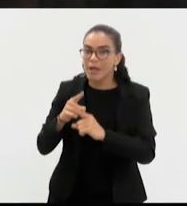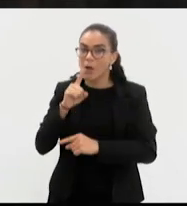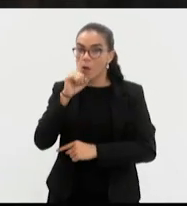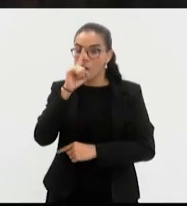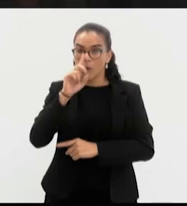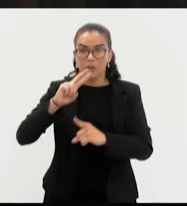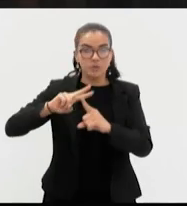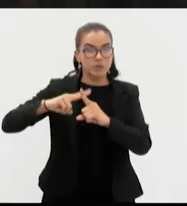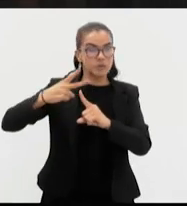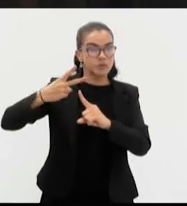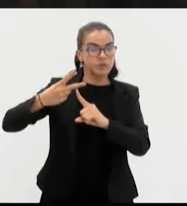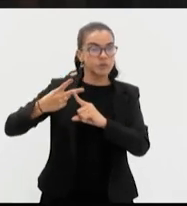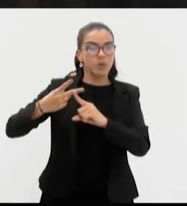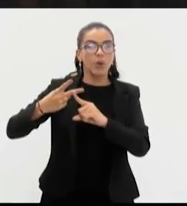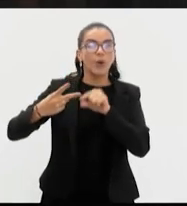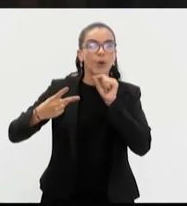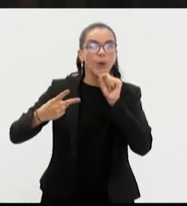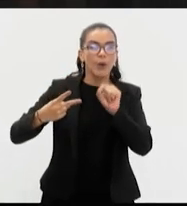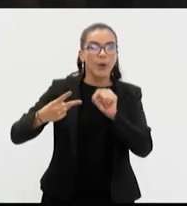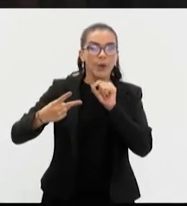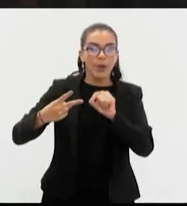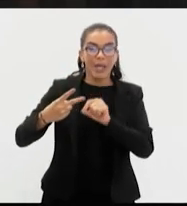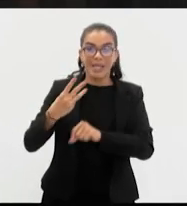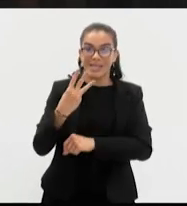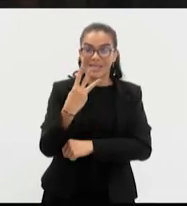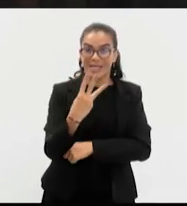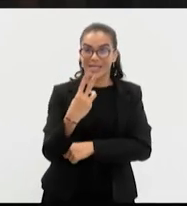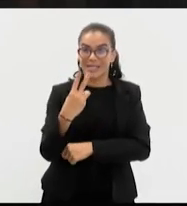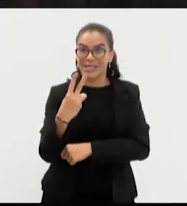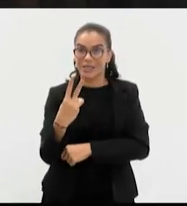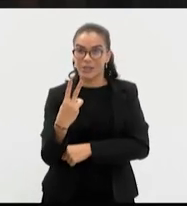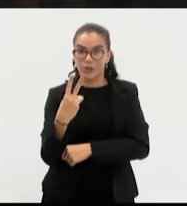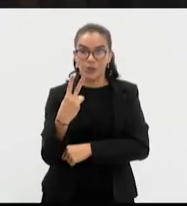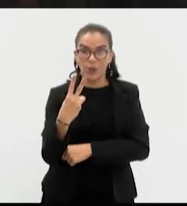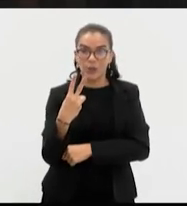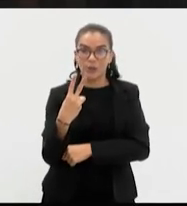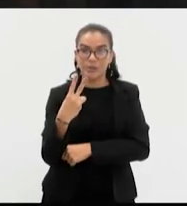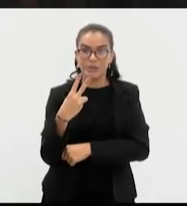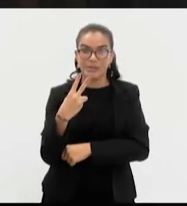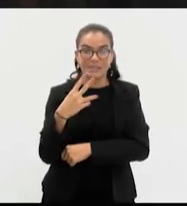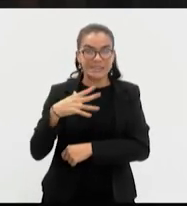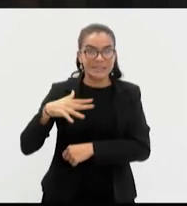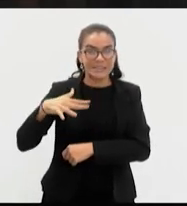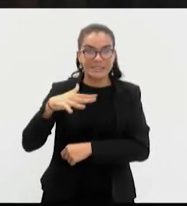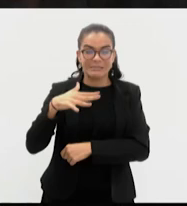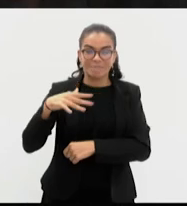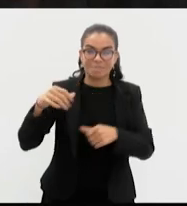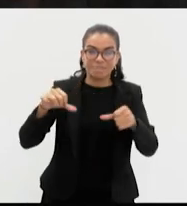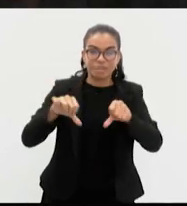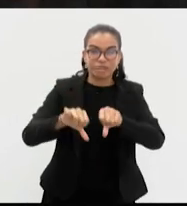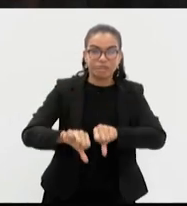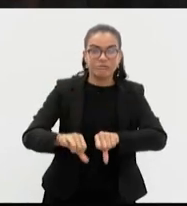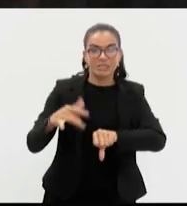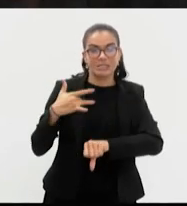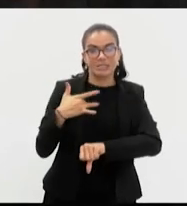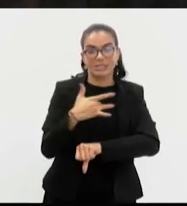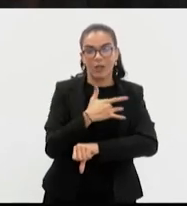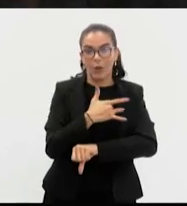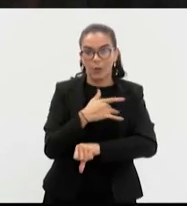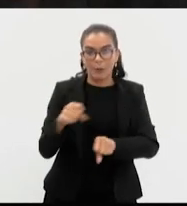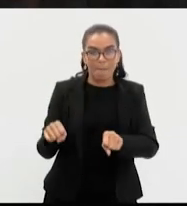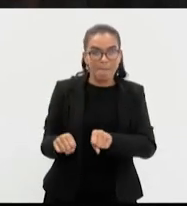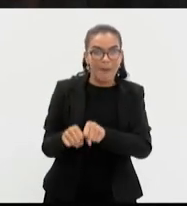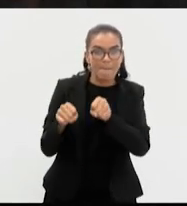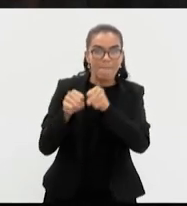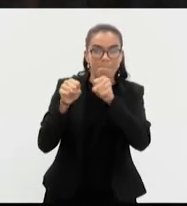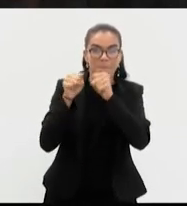aumentado para 32 agravos de saúde e não querendo ser